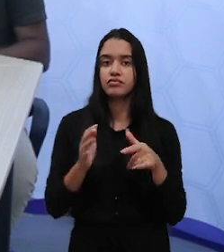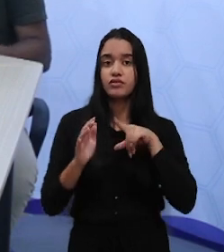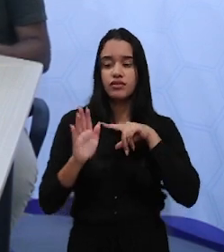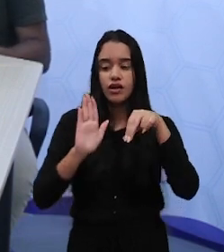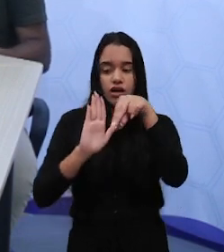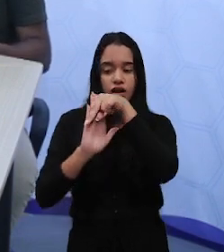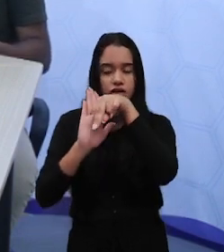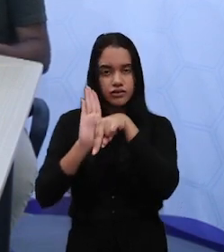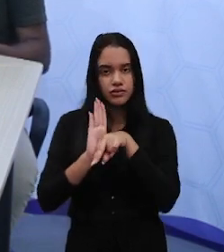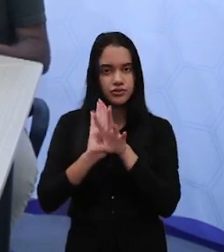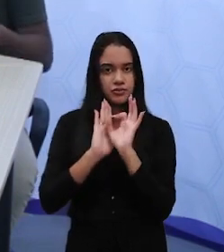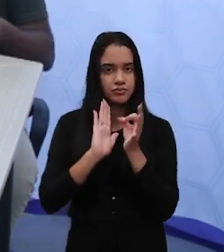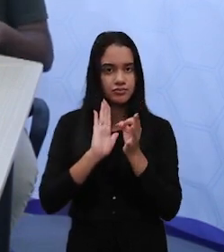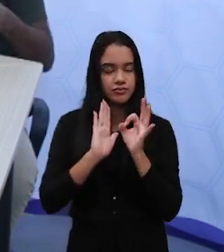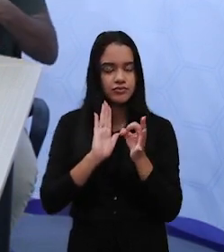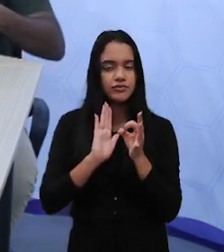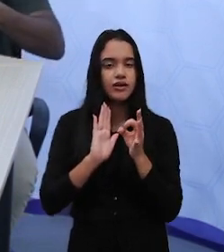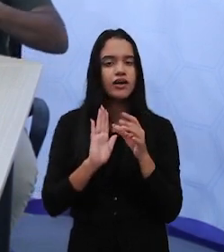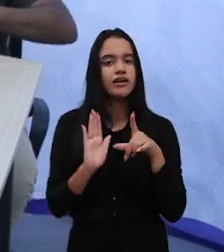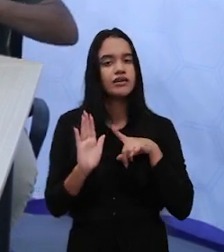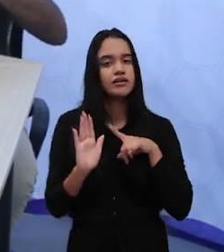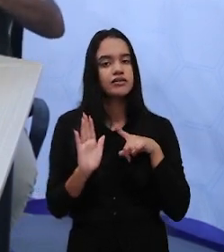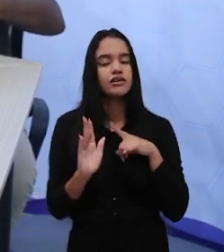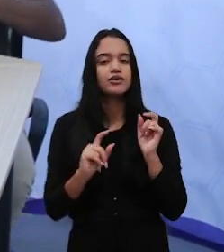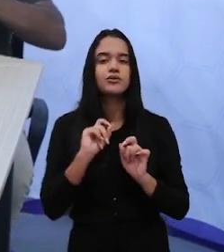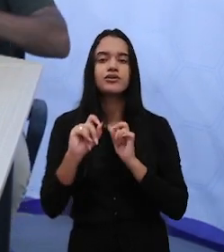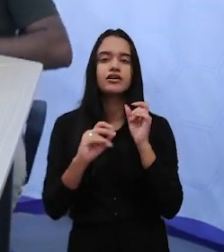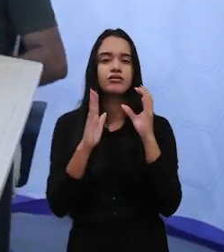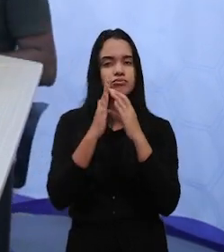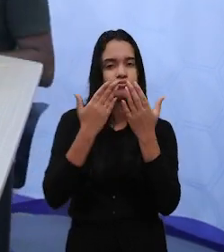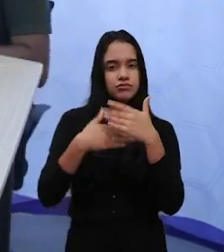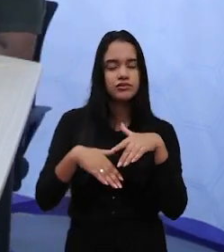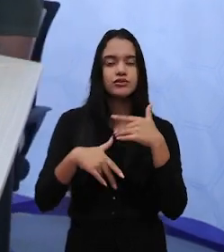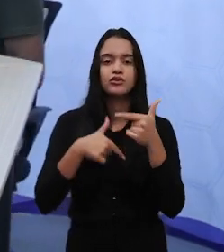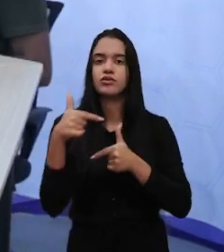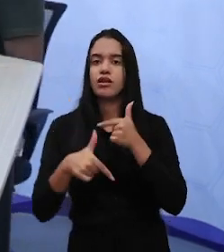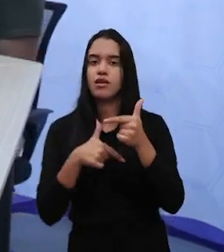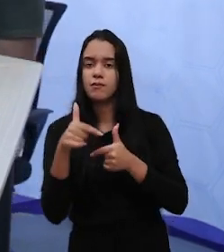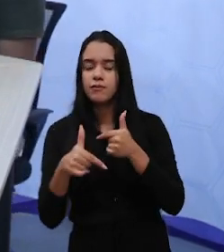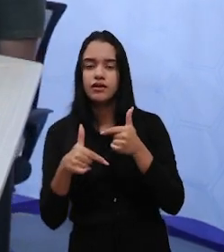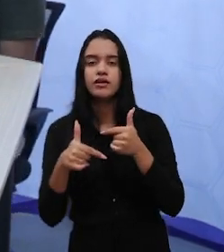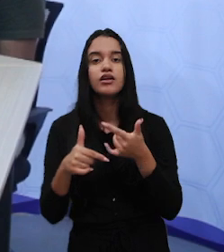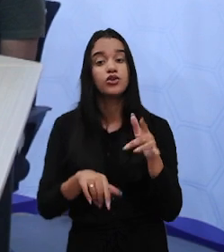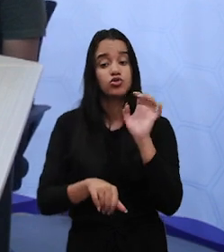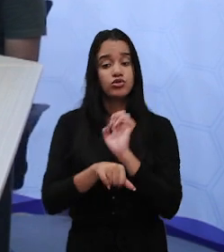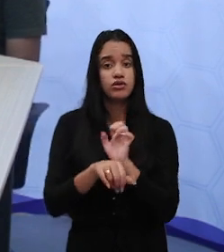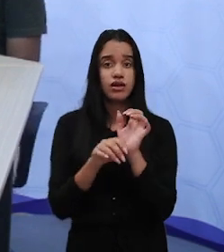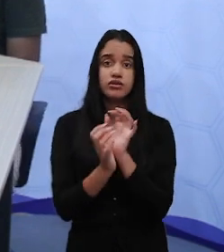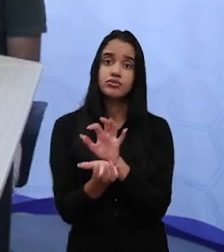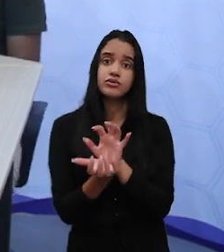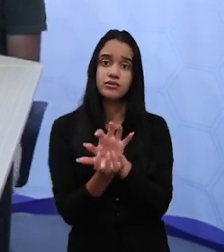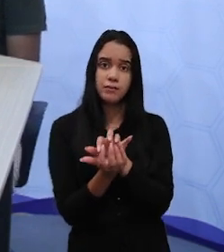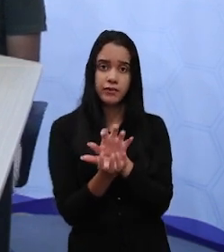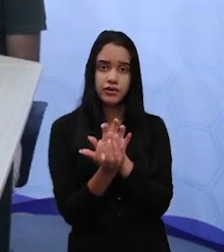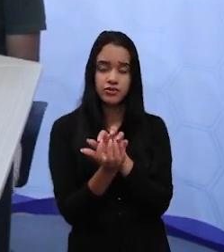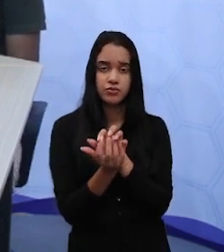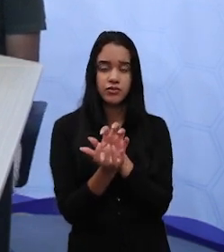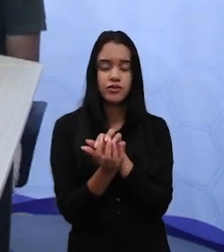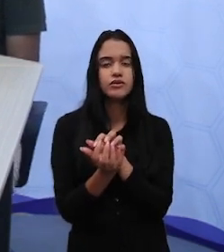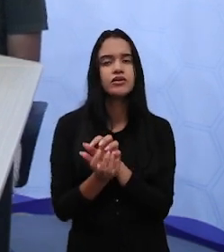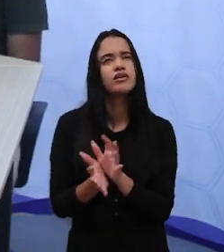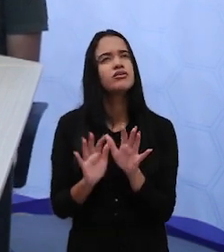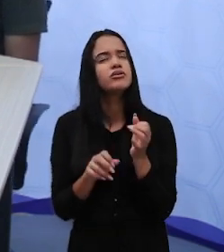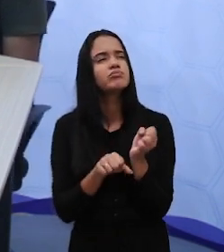normas que regem a entrada daquele servidor no serviço público. Por exemplo, o estado de Pernambuco, recentemente, salvo engano,